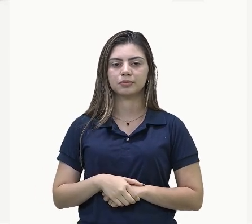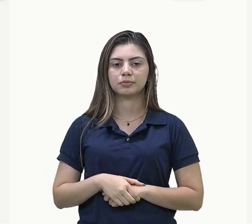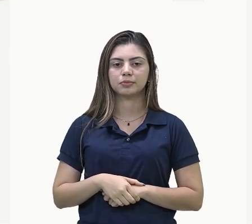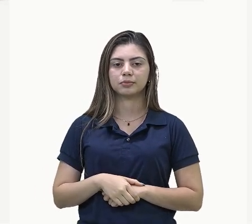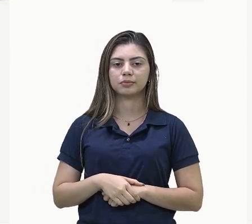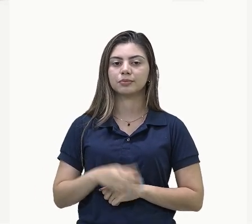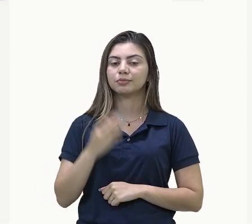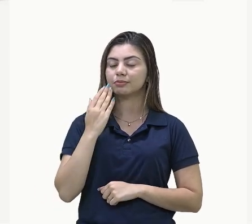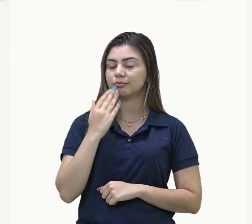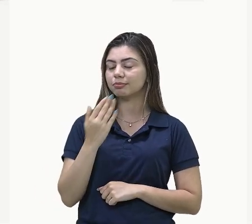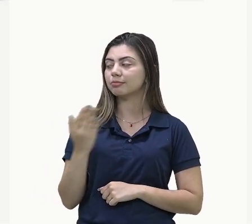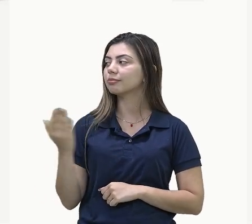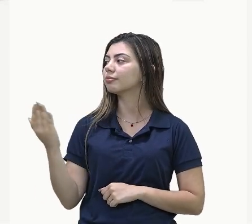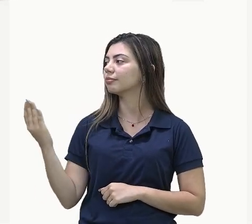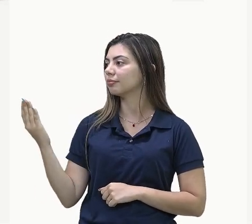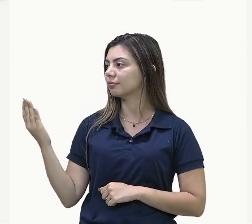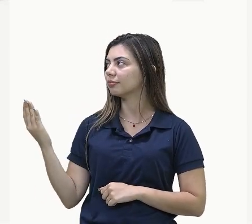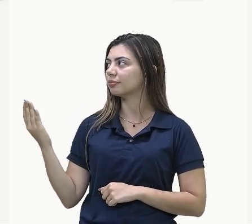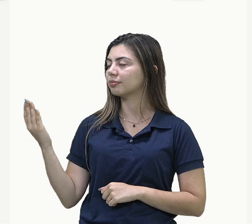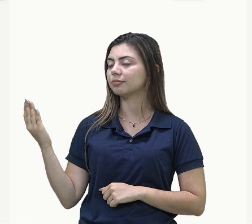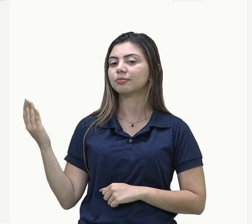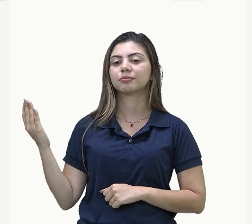um circuito elétrico.